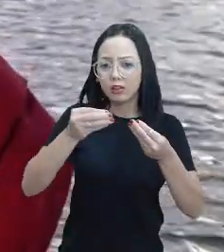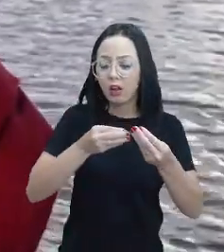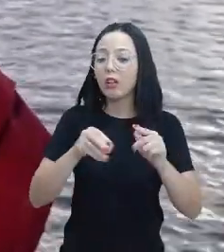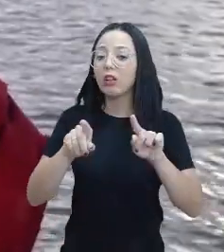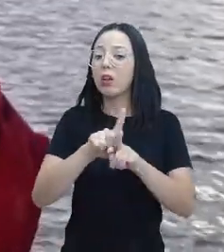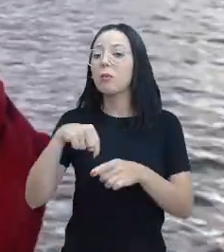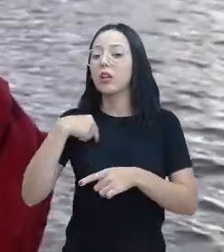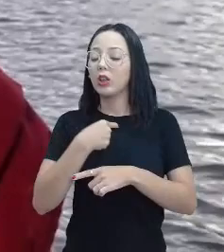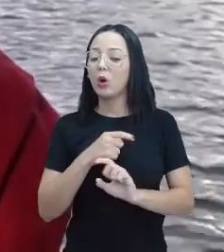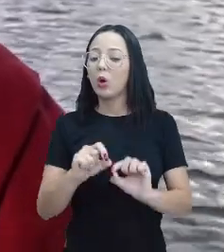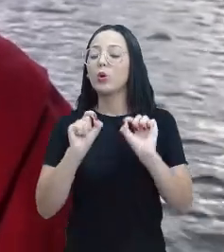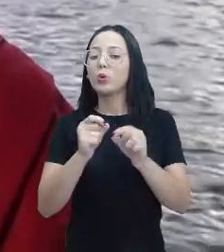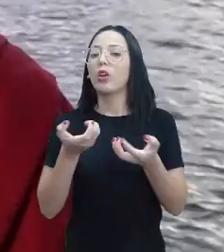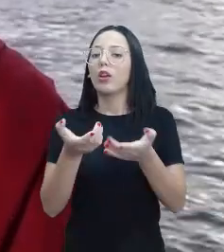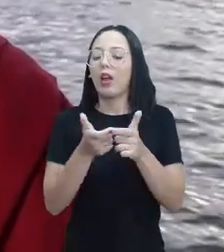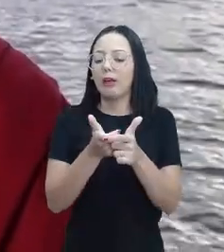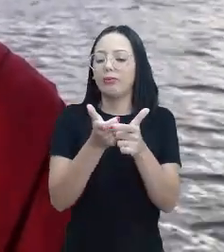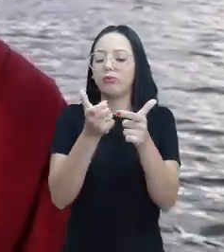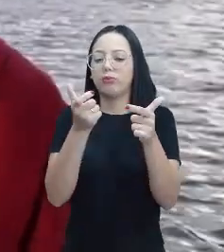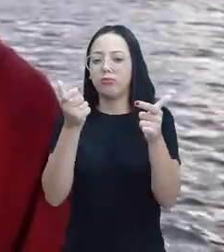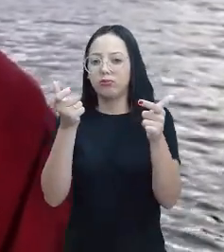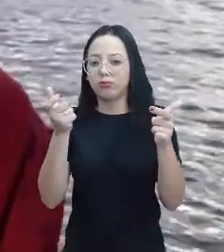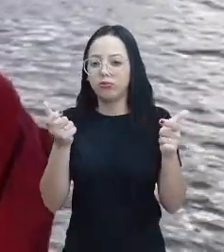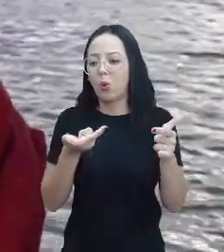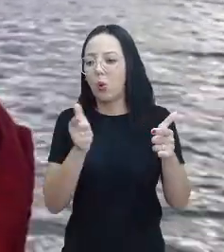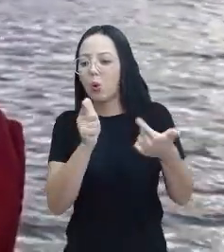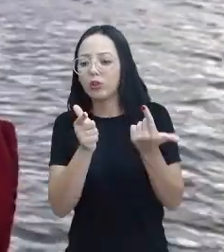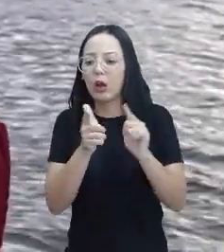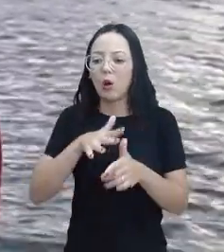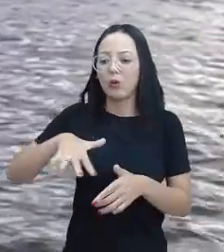gente pretende estender isso para outras